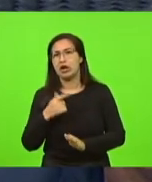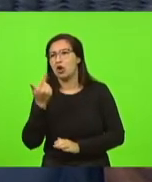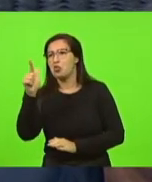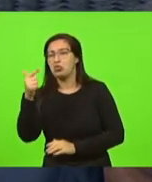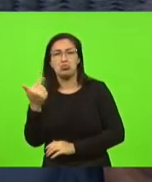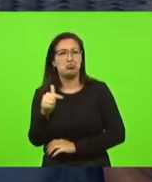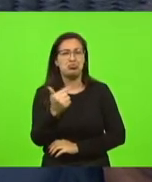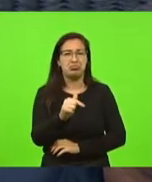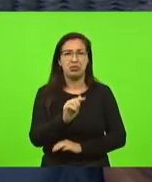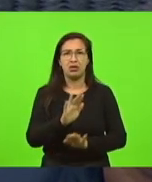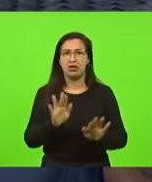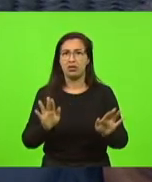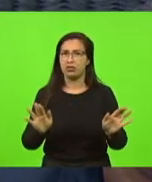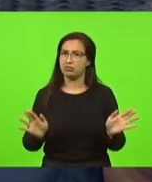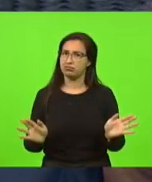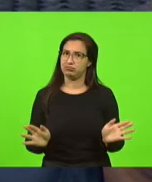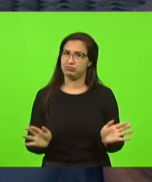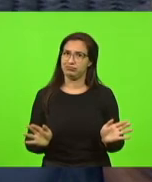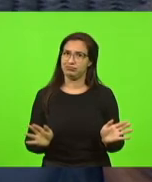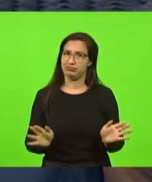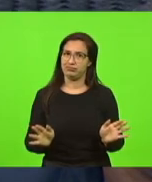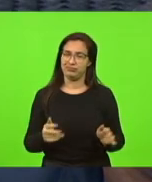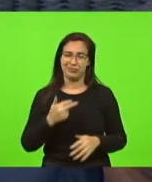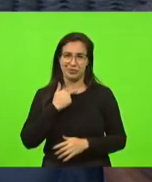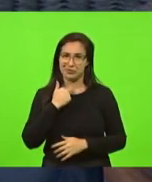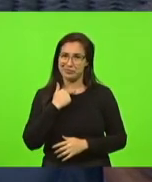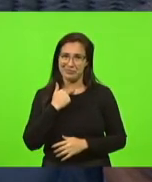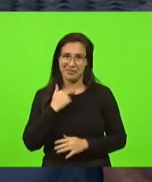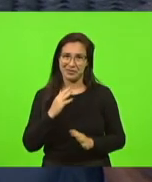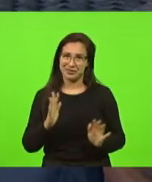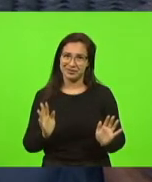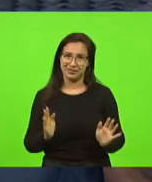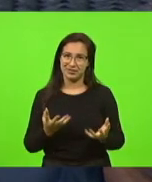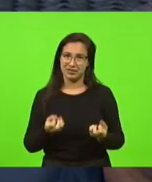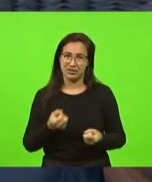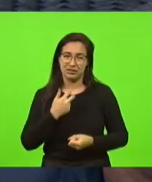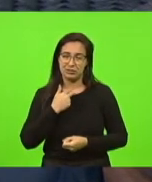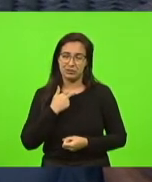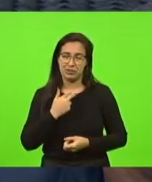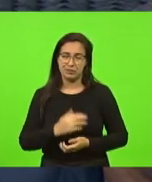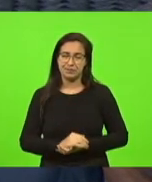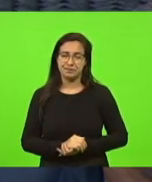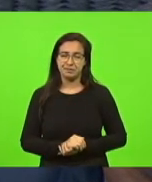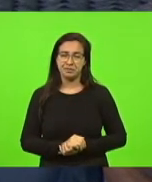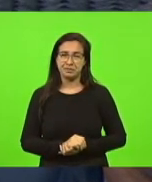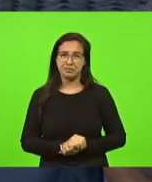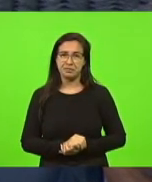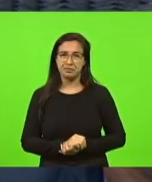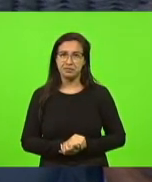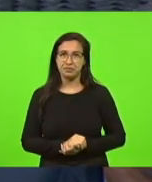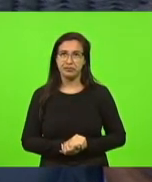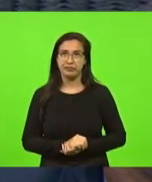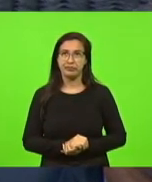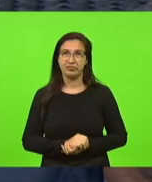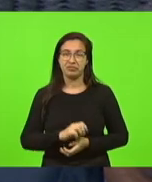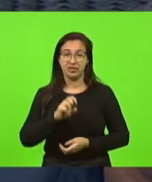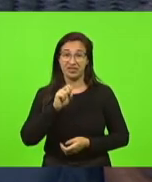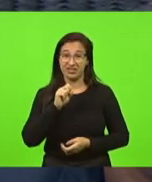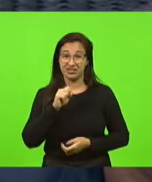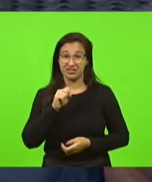enviada, isso aí não deve acontecer, deputados. Isso não pode acontecer, senão perdendo o sentido de estar aqui.